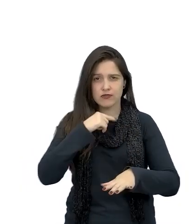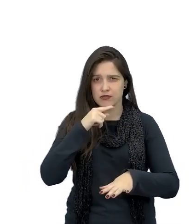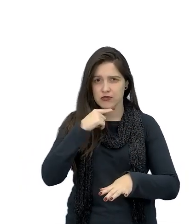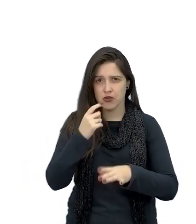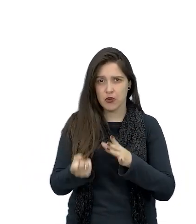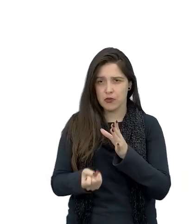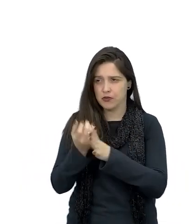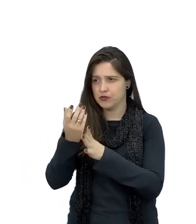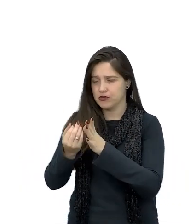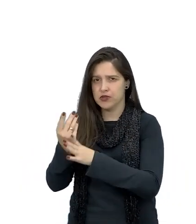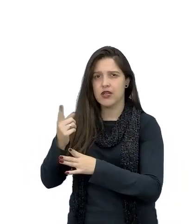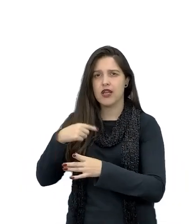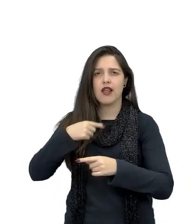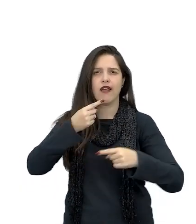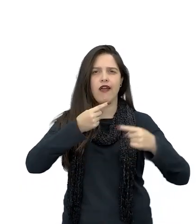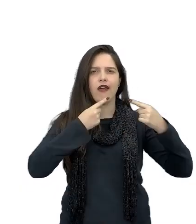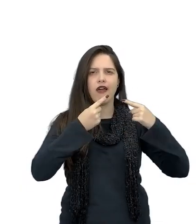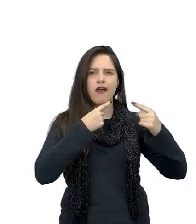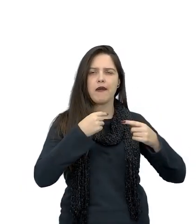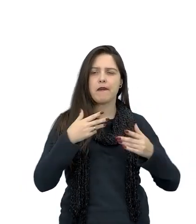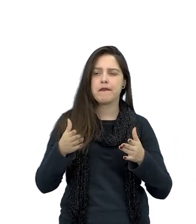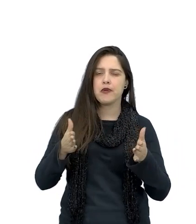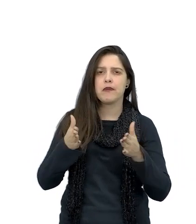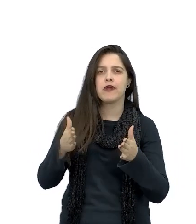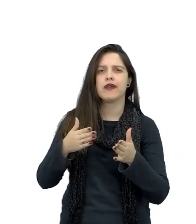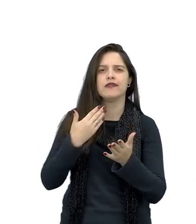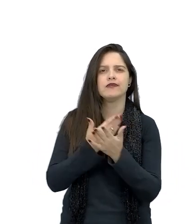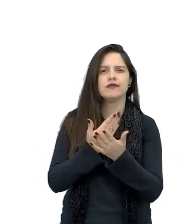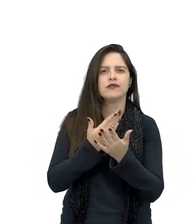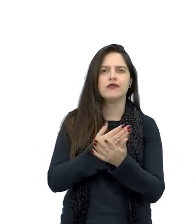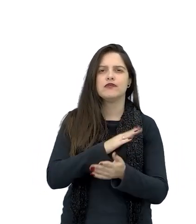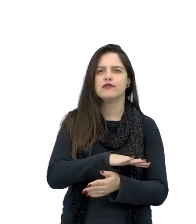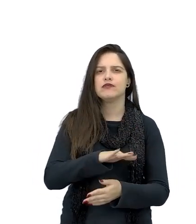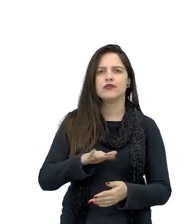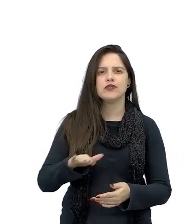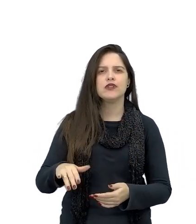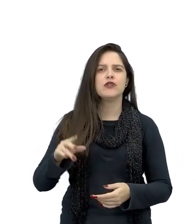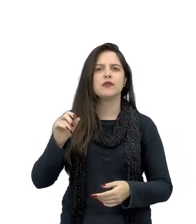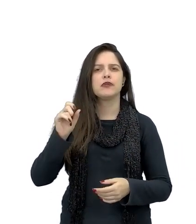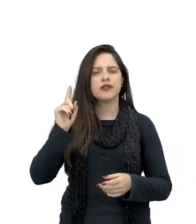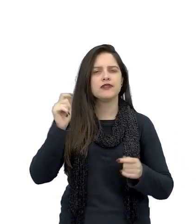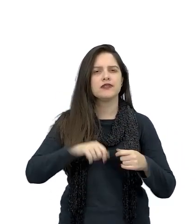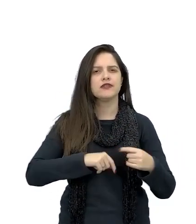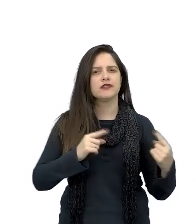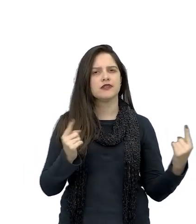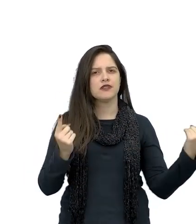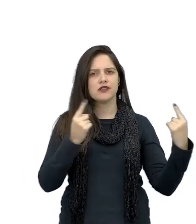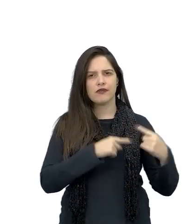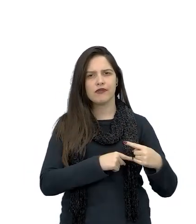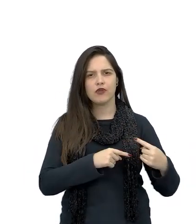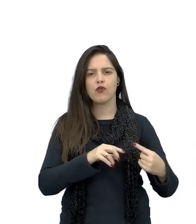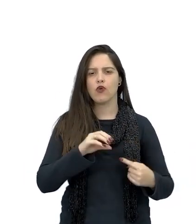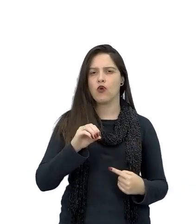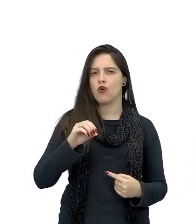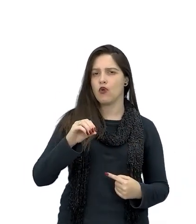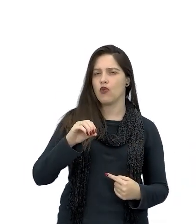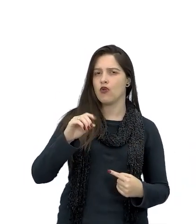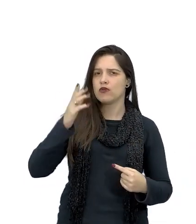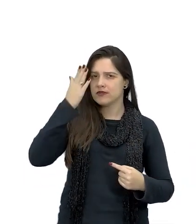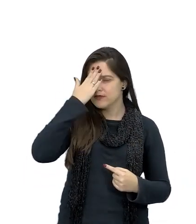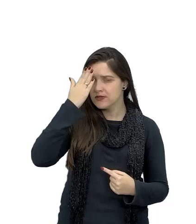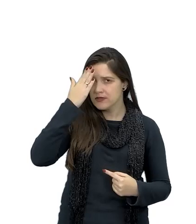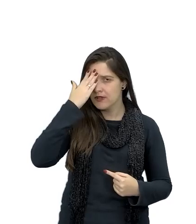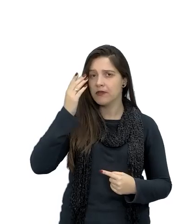no coletivo ou individualmente, os estudantes antecipam parte do desafio que teriam pela frente. Sabendo que